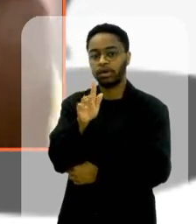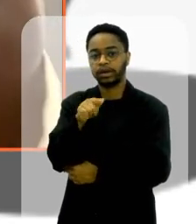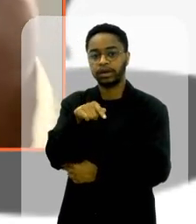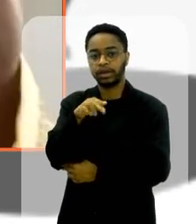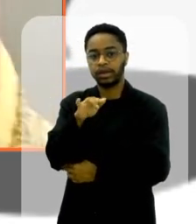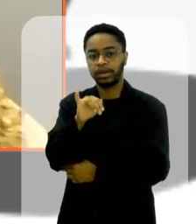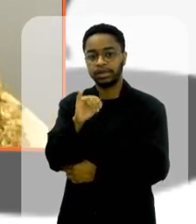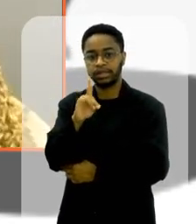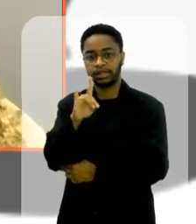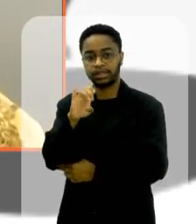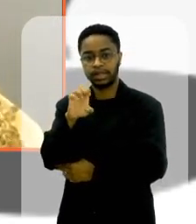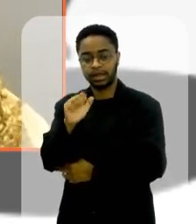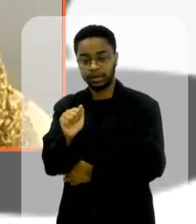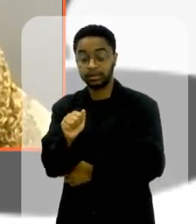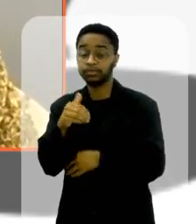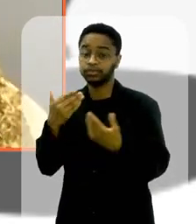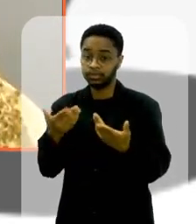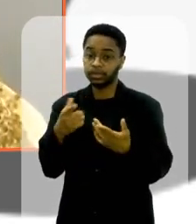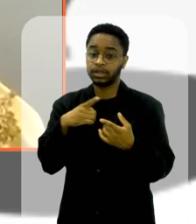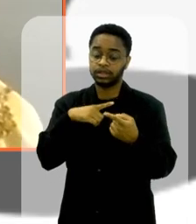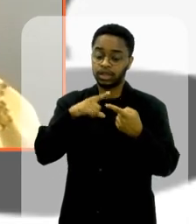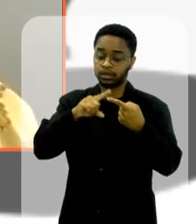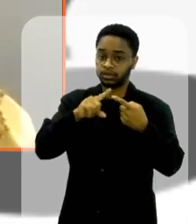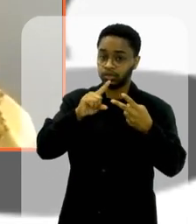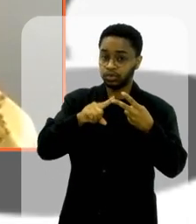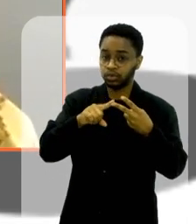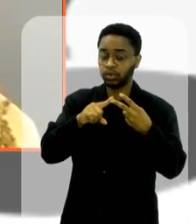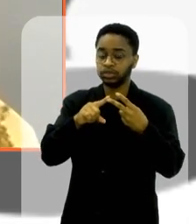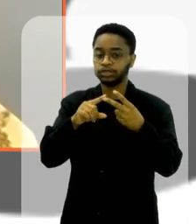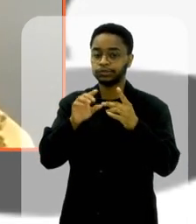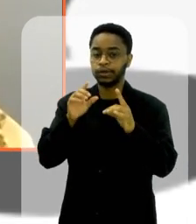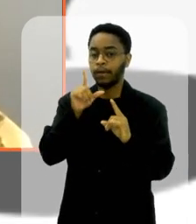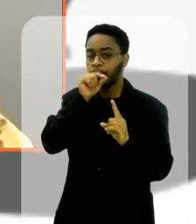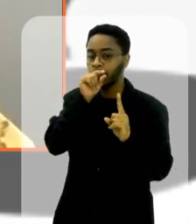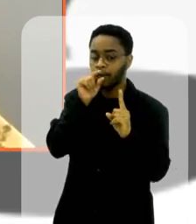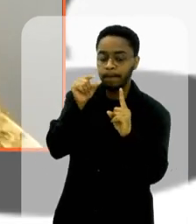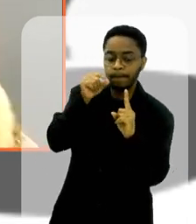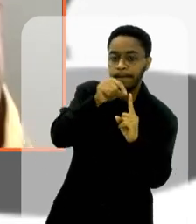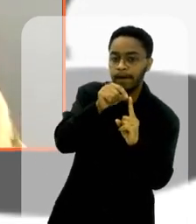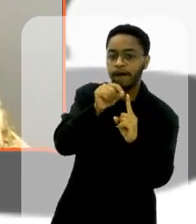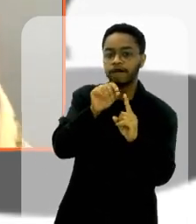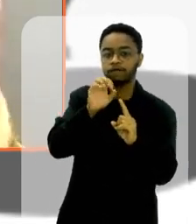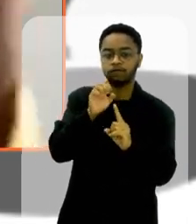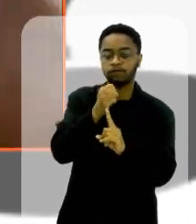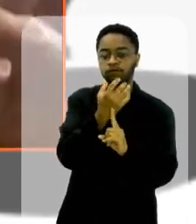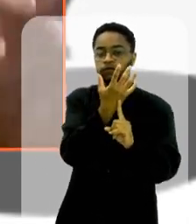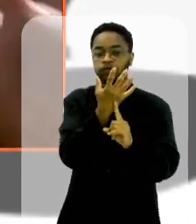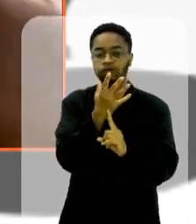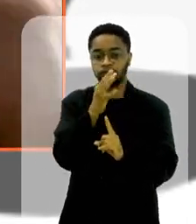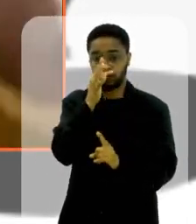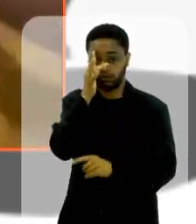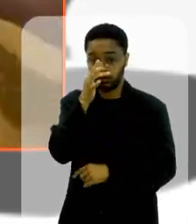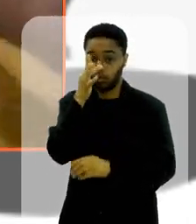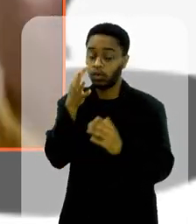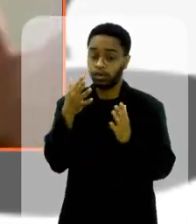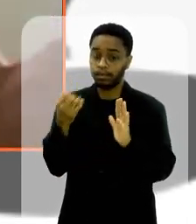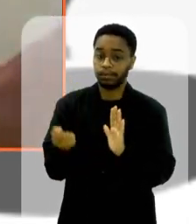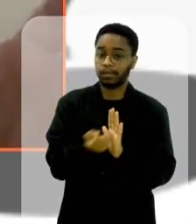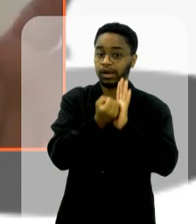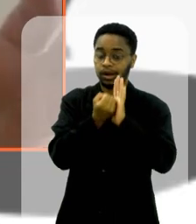a orquídea. O nosso símbolo é o beija-flor do papo amarelo beijando a orquídea. A orquídea, né, que é a nossa